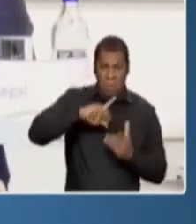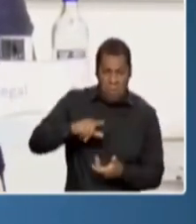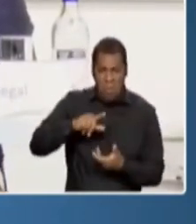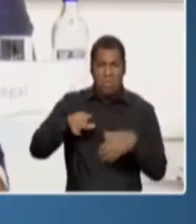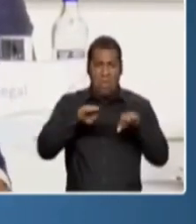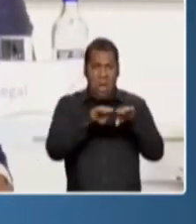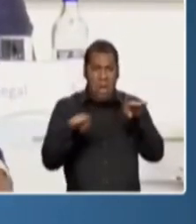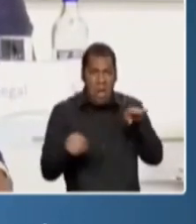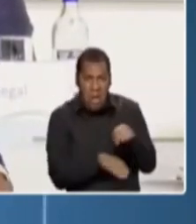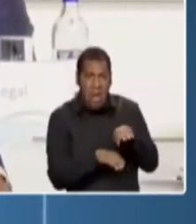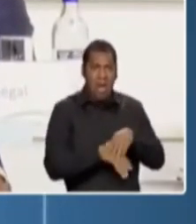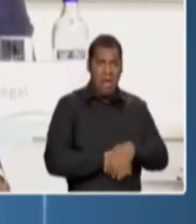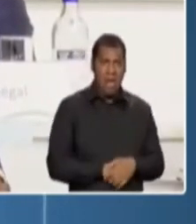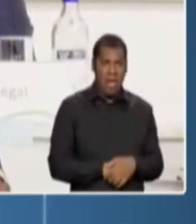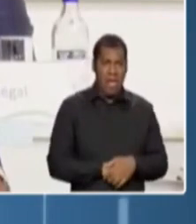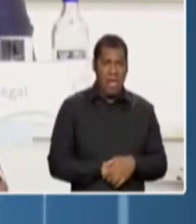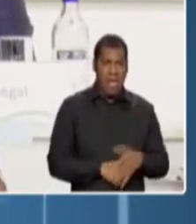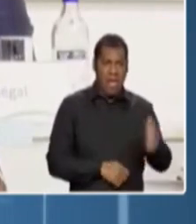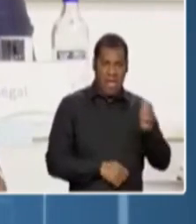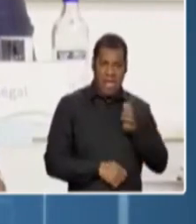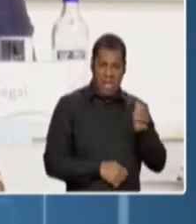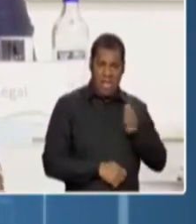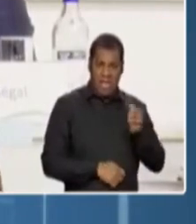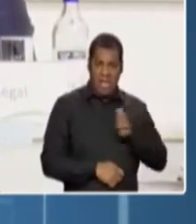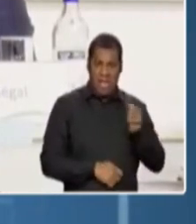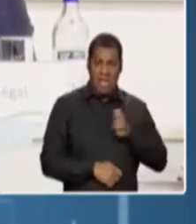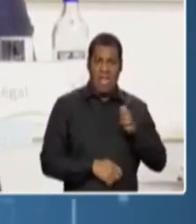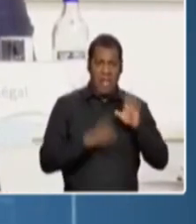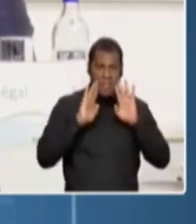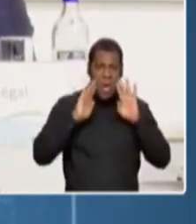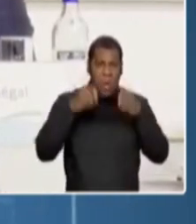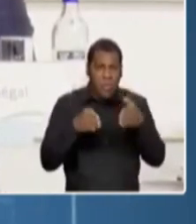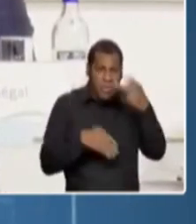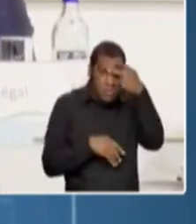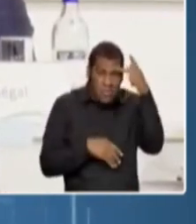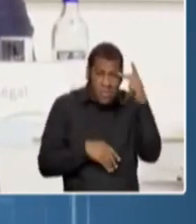no abismo social, porque é o ponto principal.